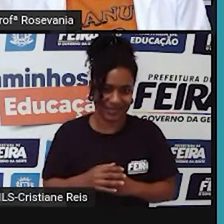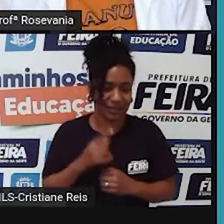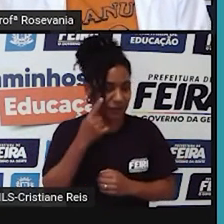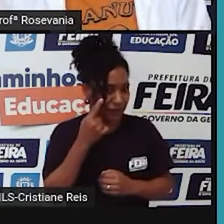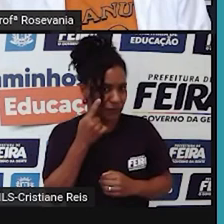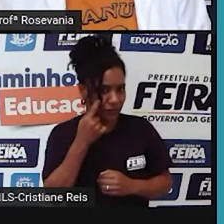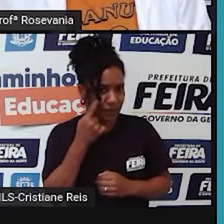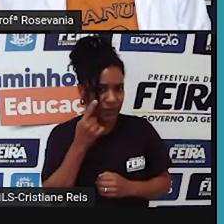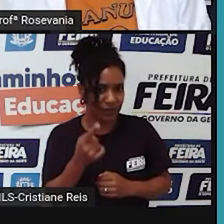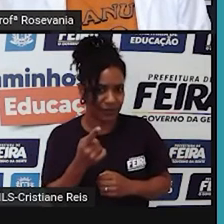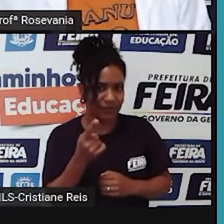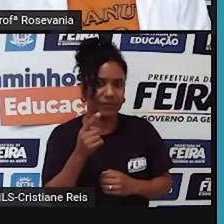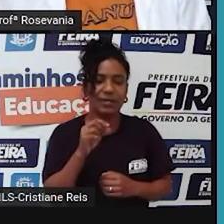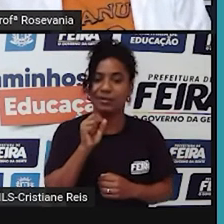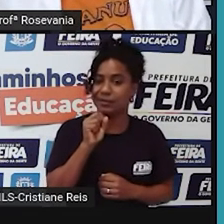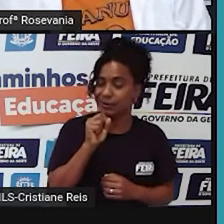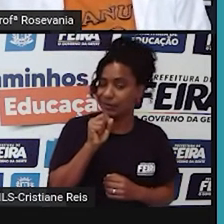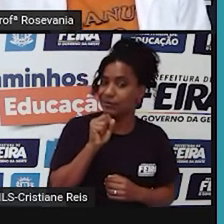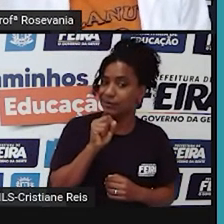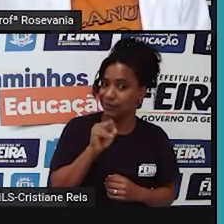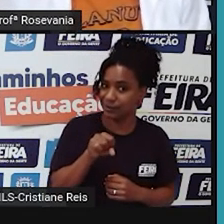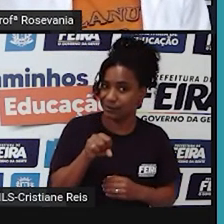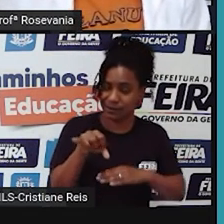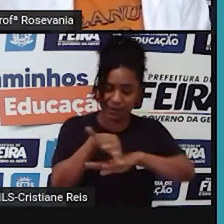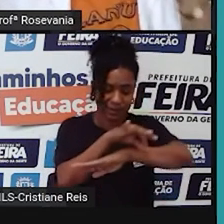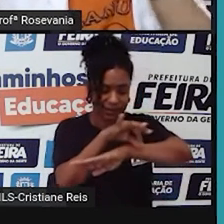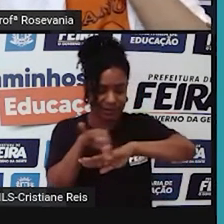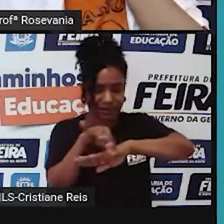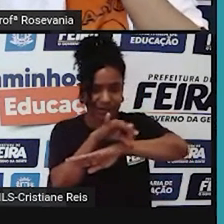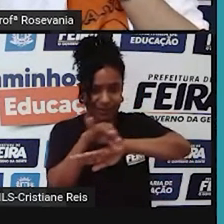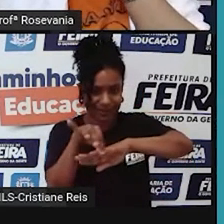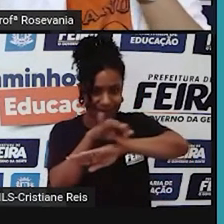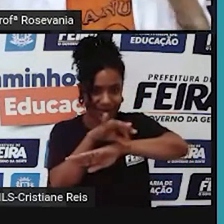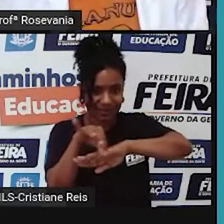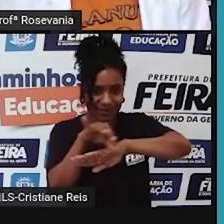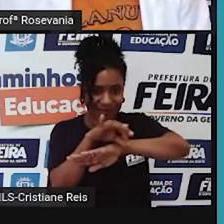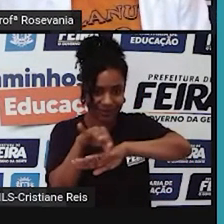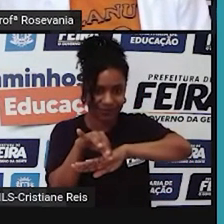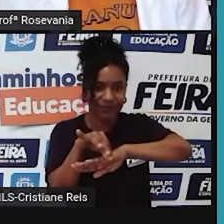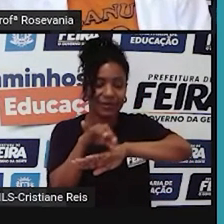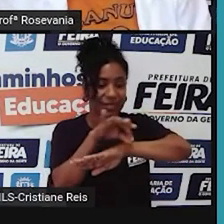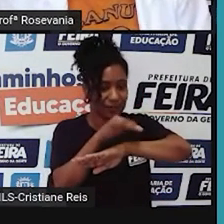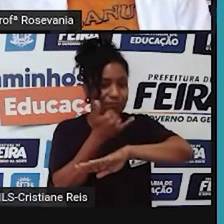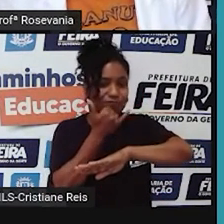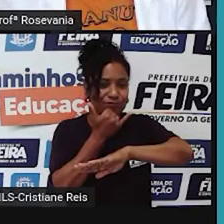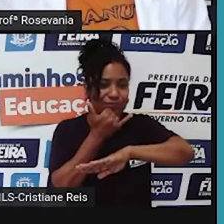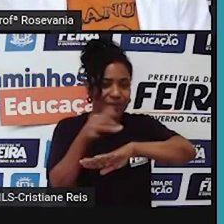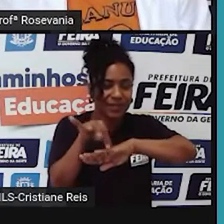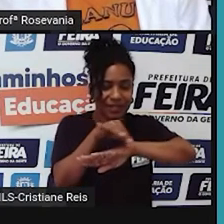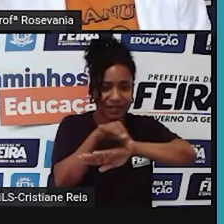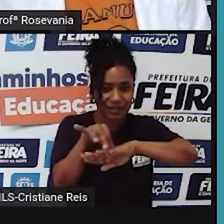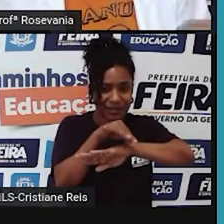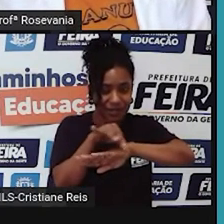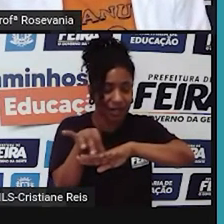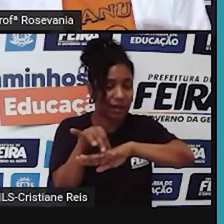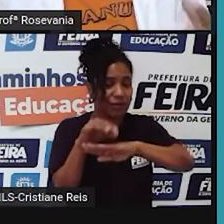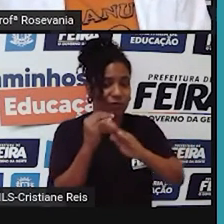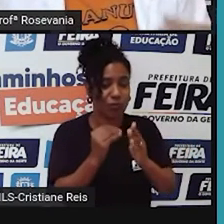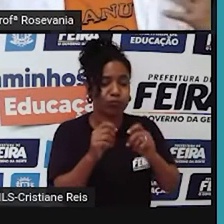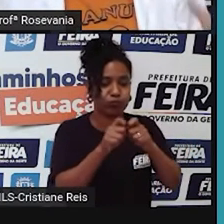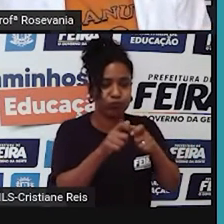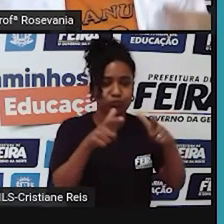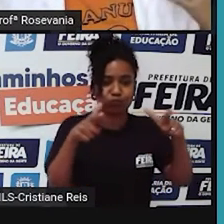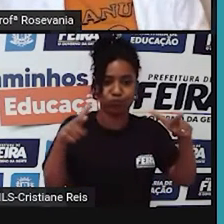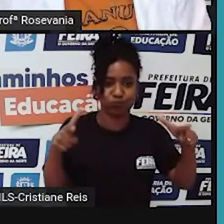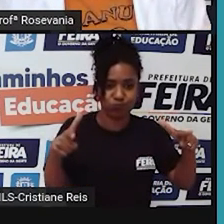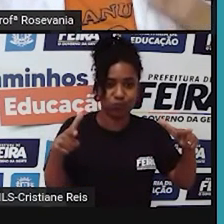aí. Quando você tem, né, uma escala, né? Desculpa, quando você tem a escala maior, você vai perceber que vai